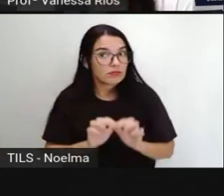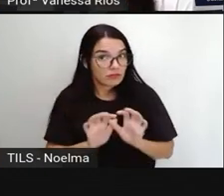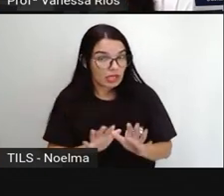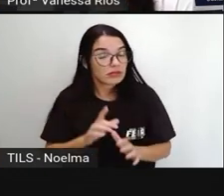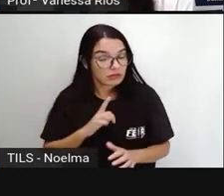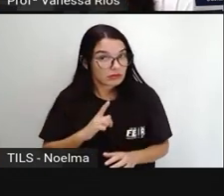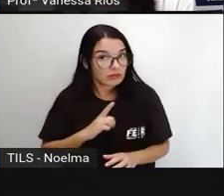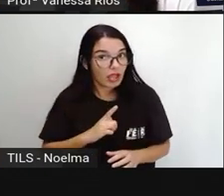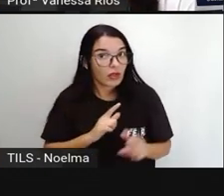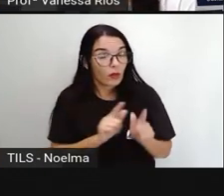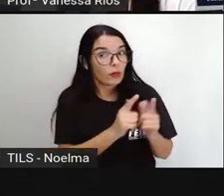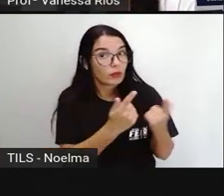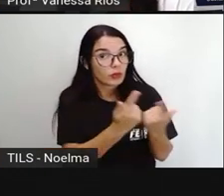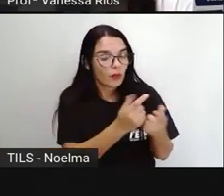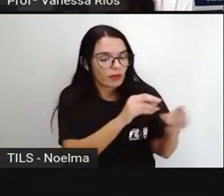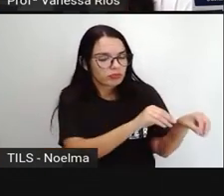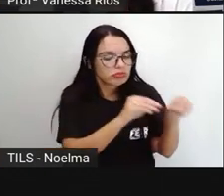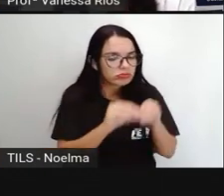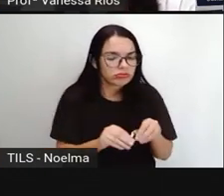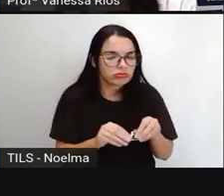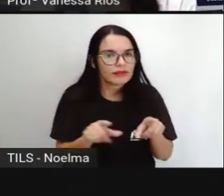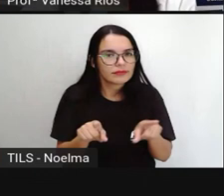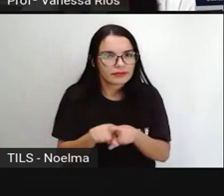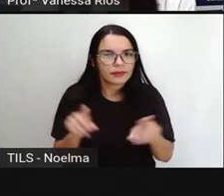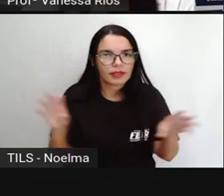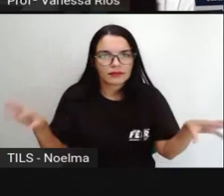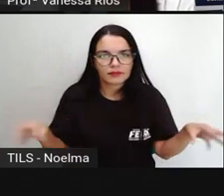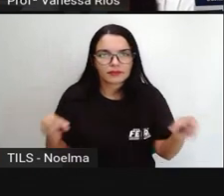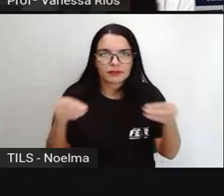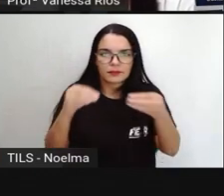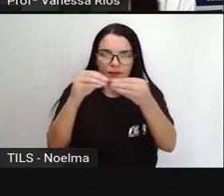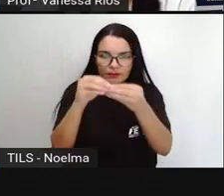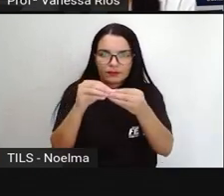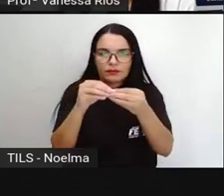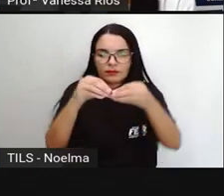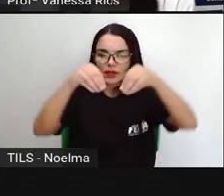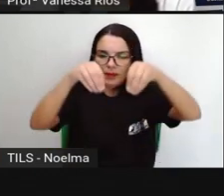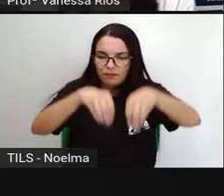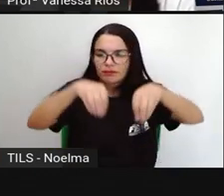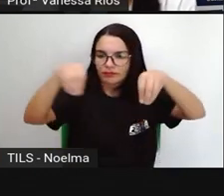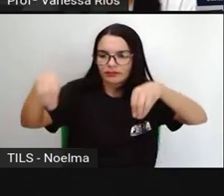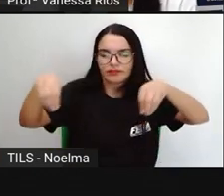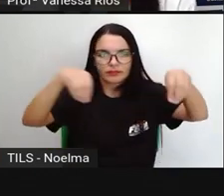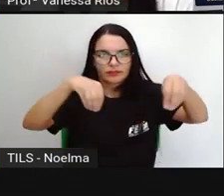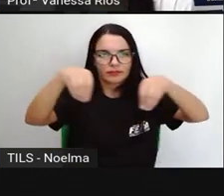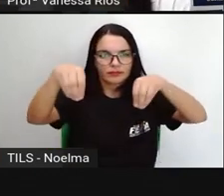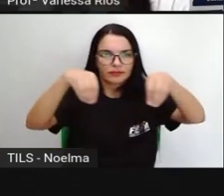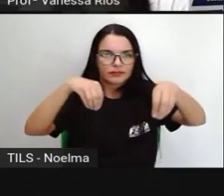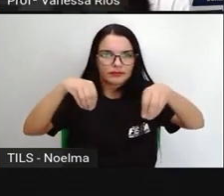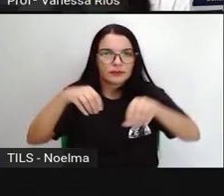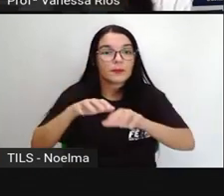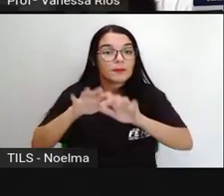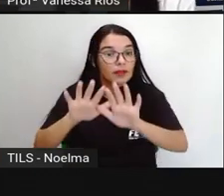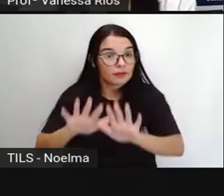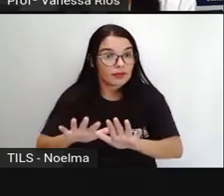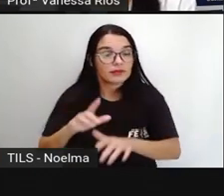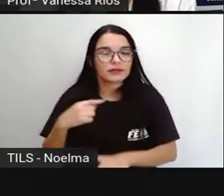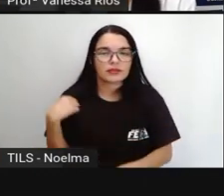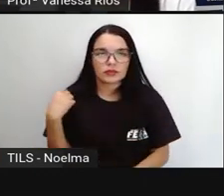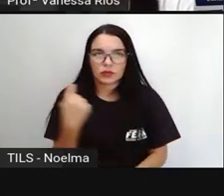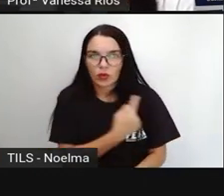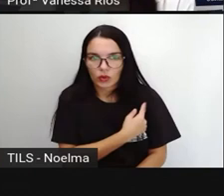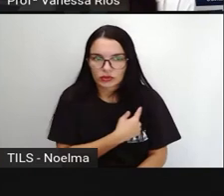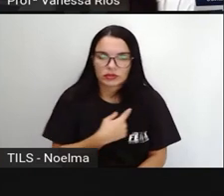os grupos nômades fazendo parte também dessas sociedades em muitos países, né, em muitos continentes, mas